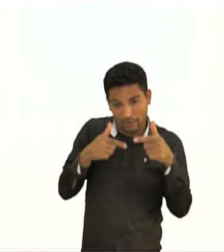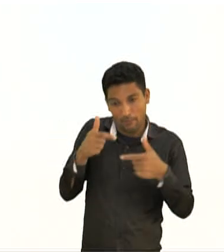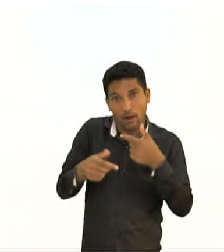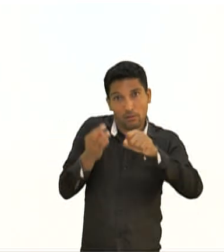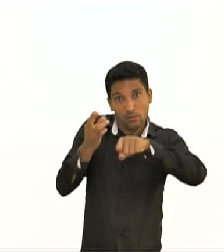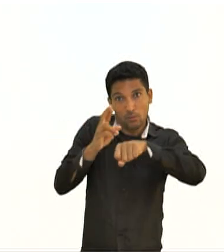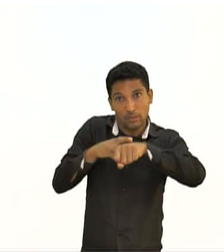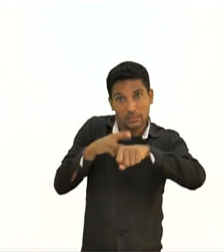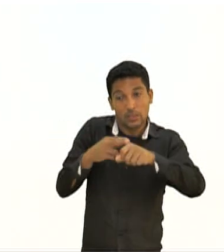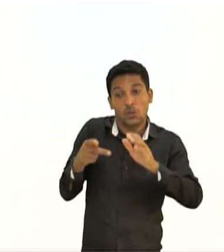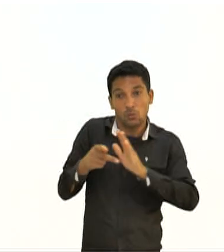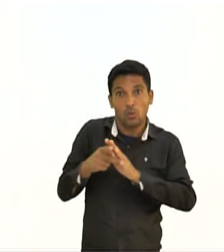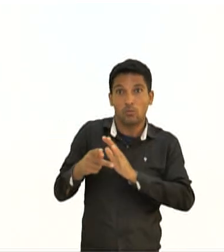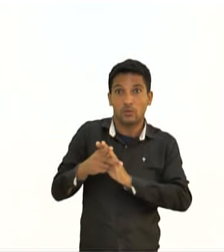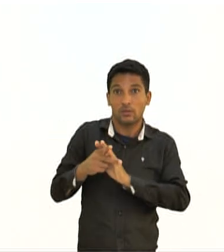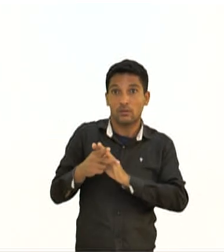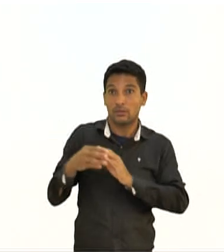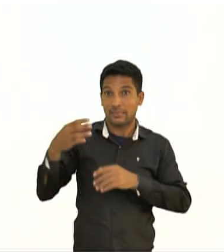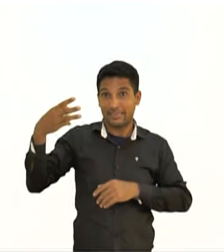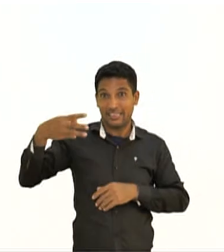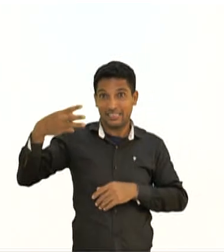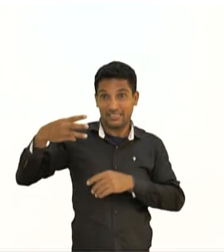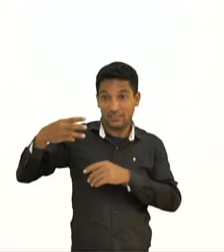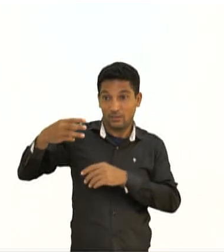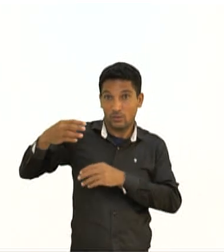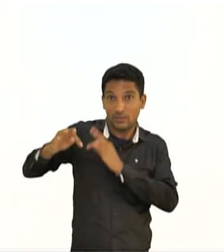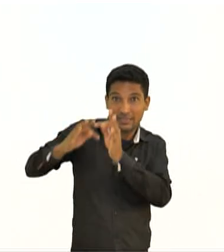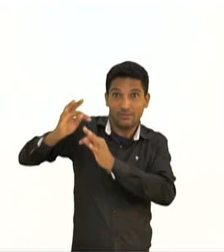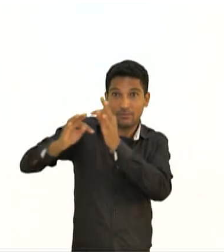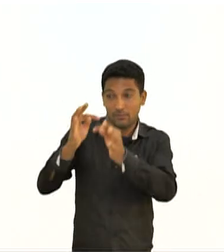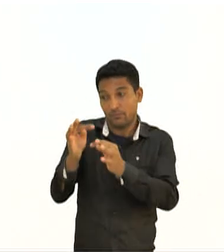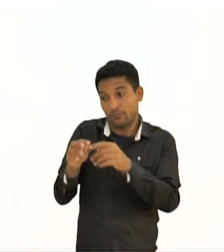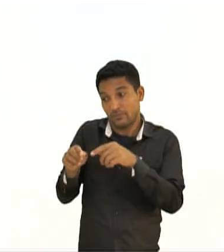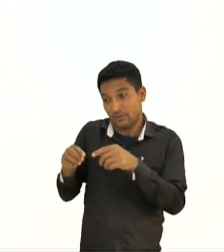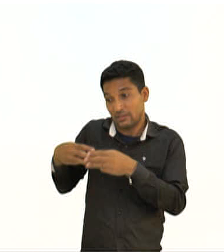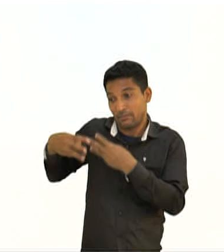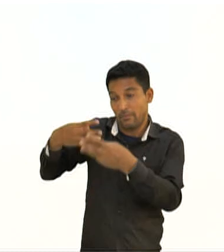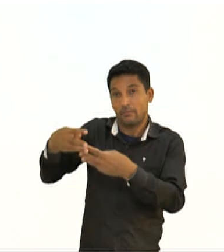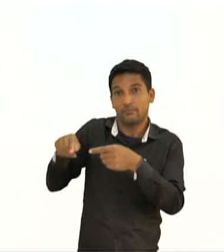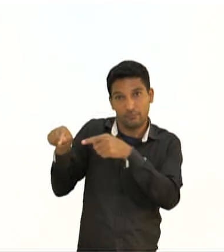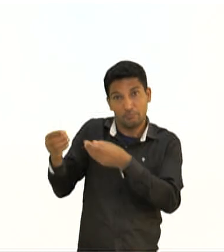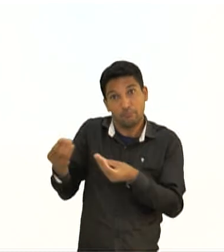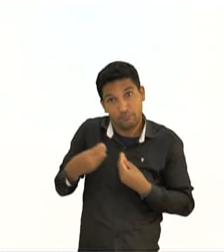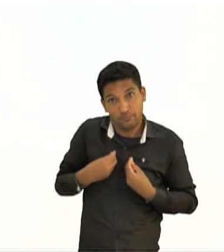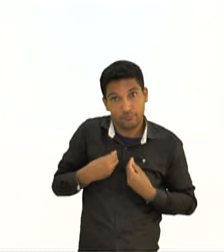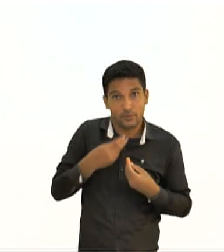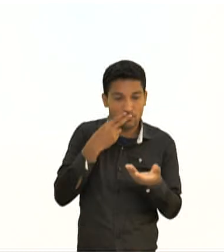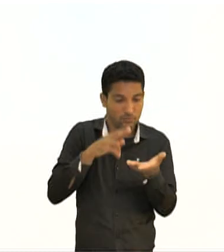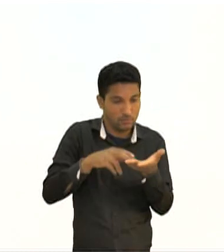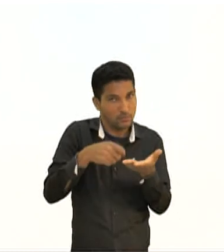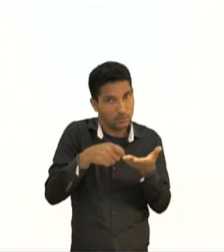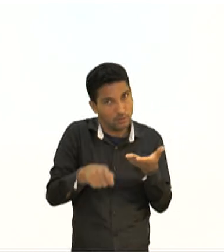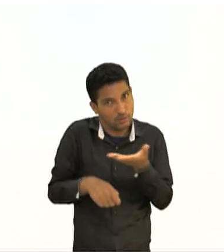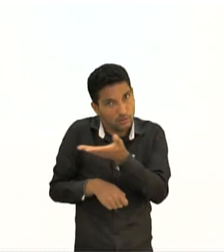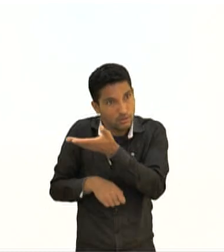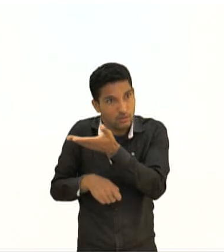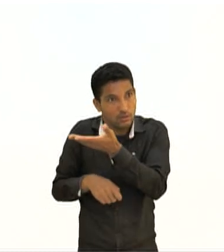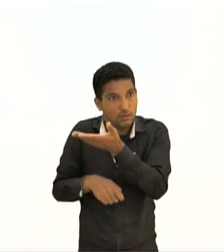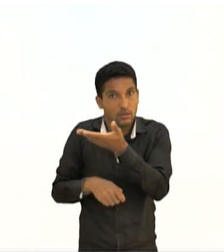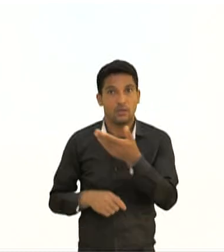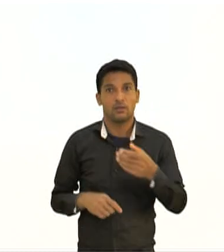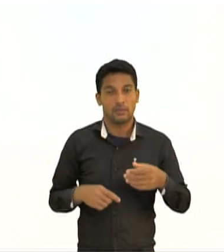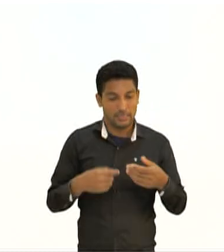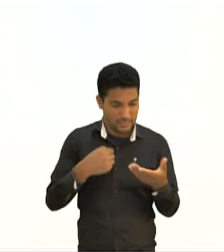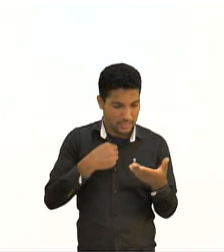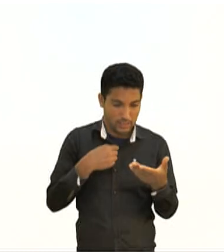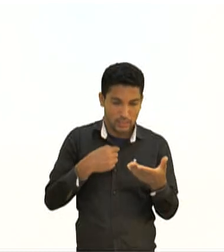acesso à internet e não consegui realizar as atividades do Google Classroom. Devido às tarefas que tenho em casa, acabei não